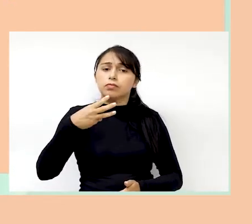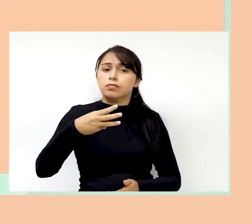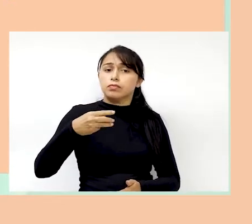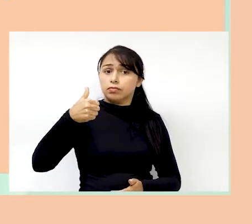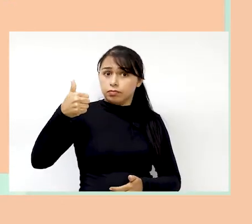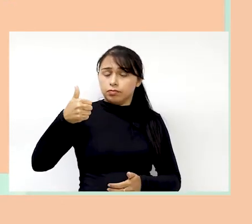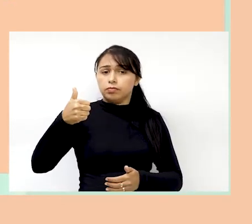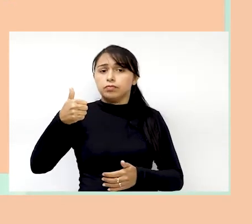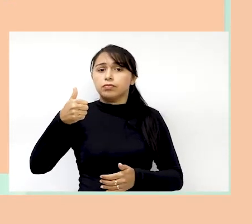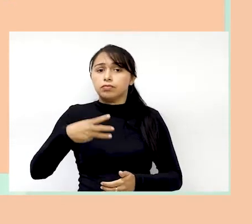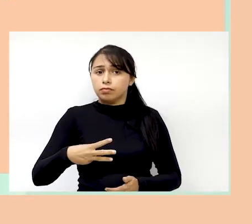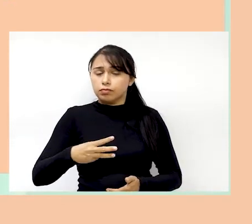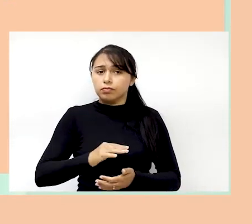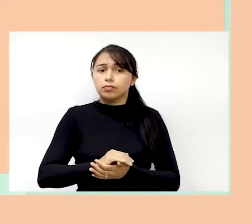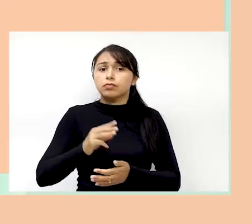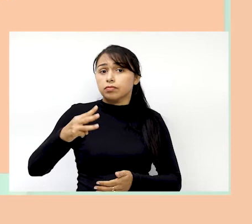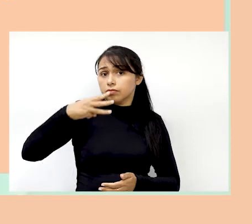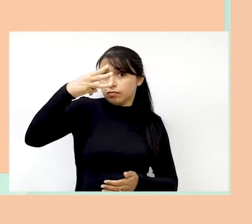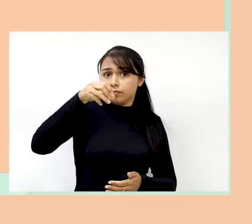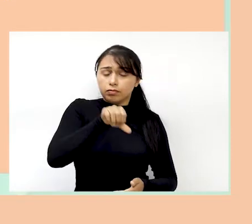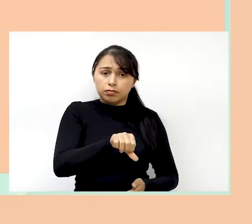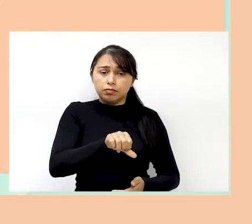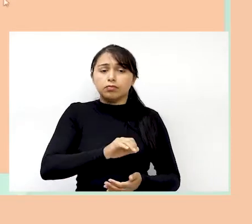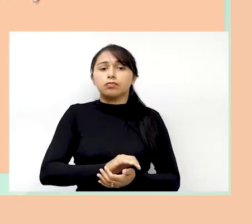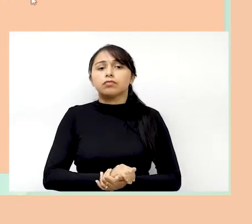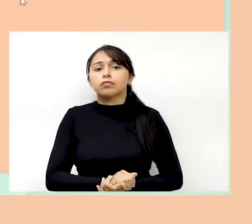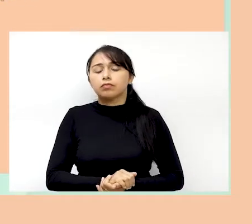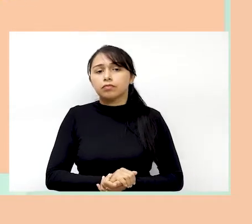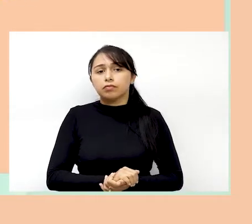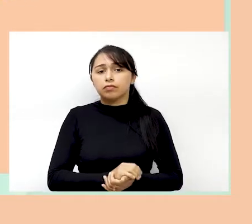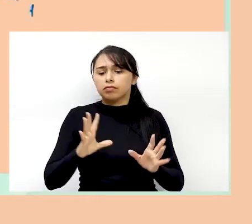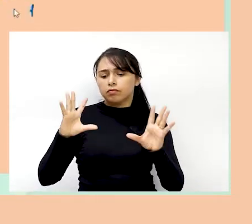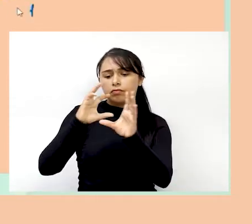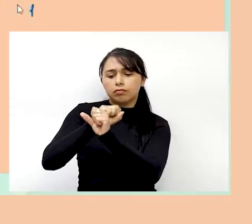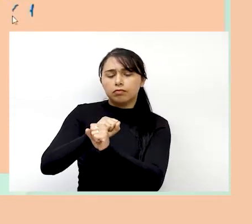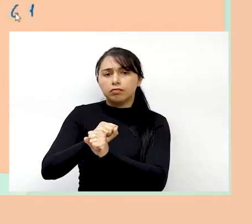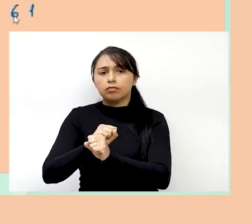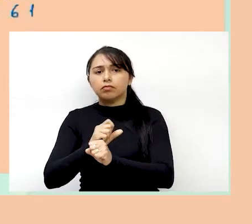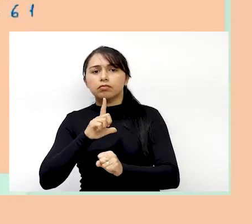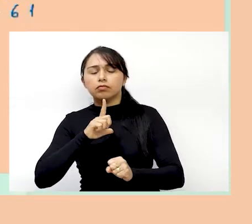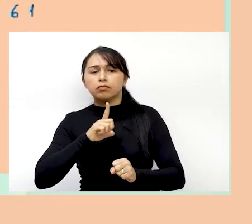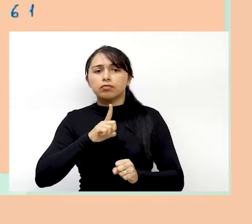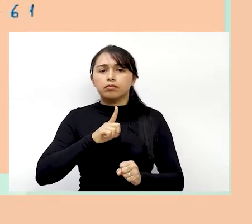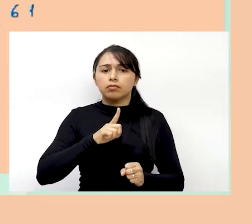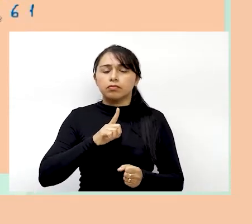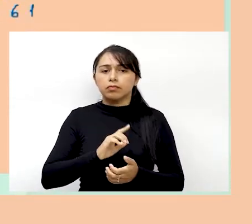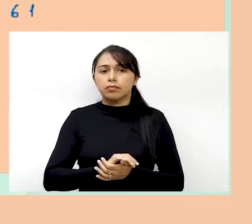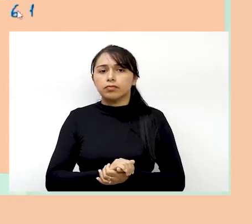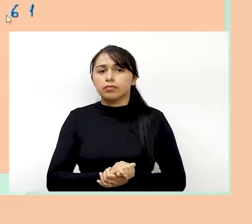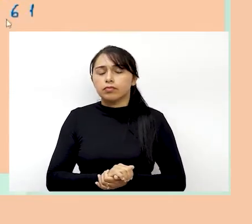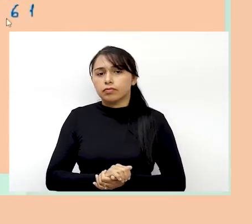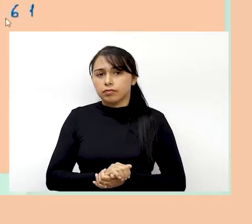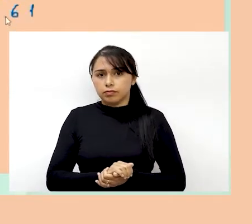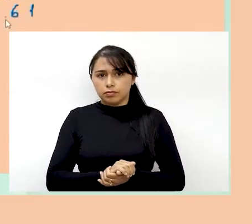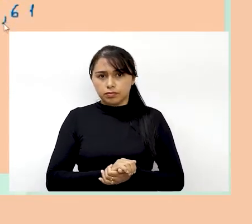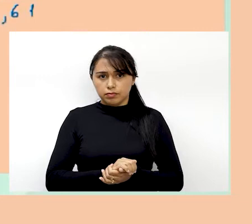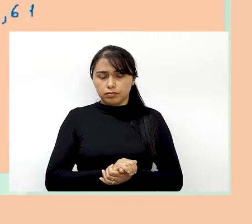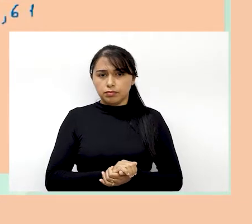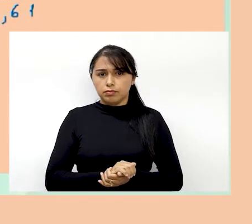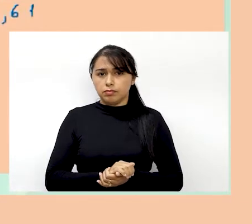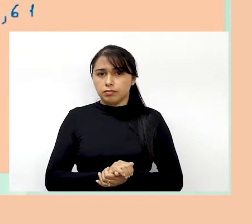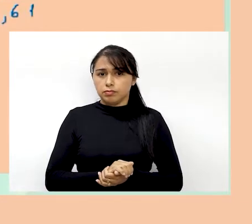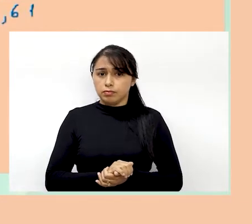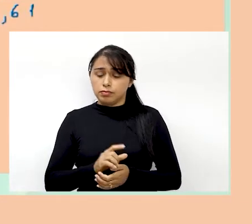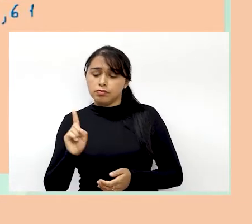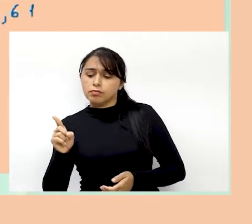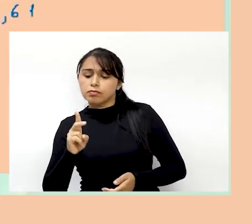1 é 3 e 3 vezes 3 é 9. Fazendo essa soma, a gente tem 1, 3 mais 3, 6 e baixo 9. Duas